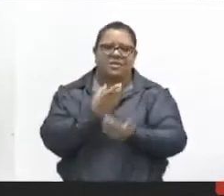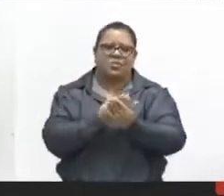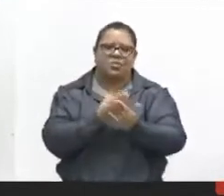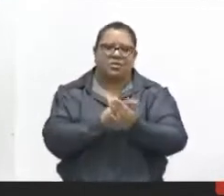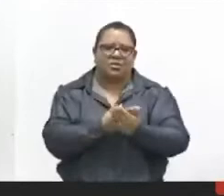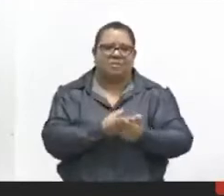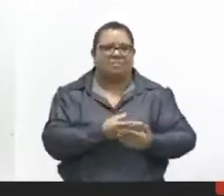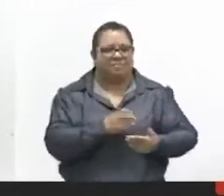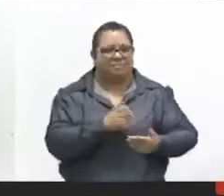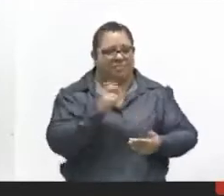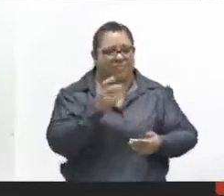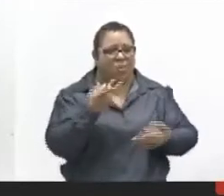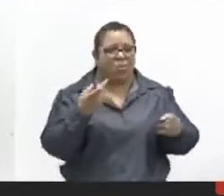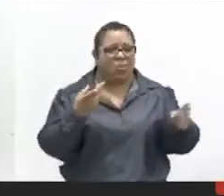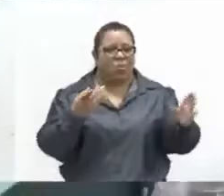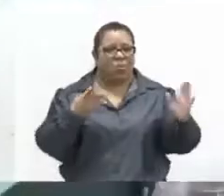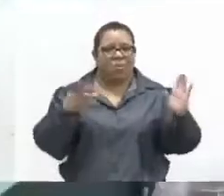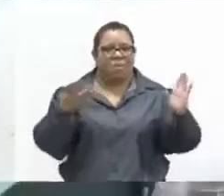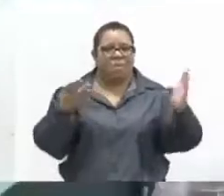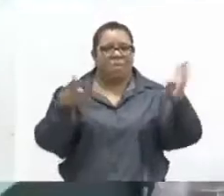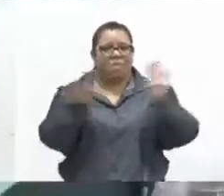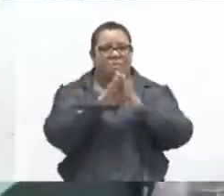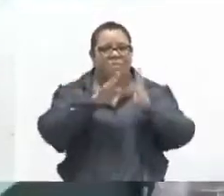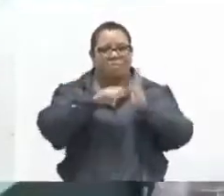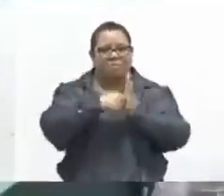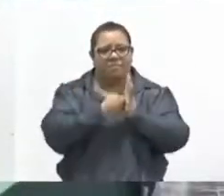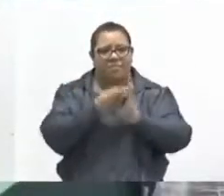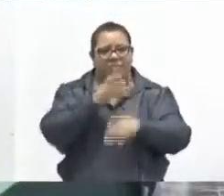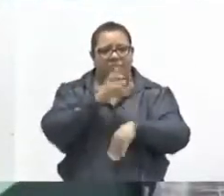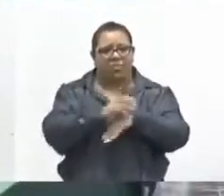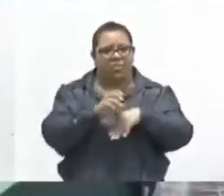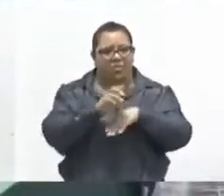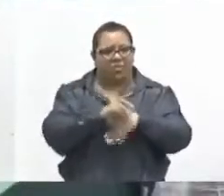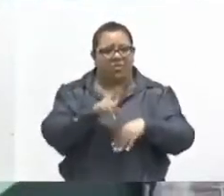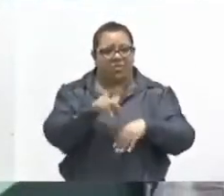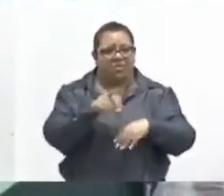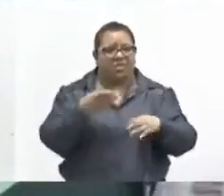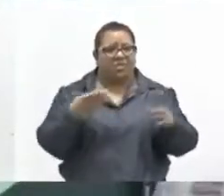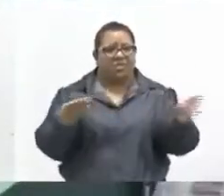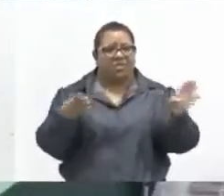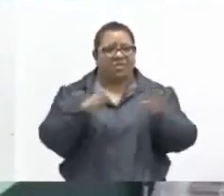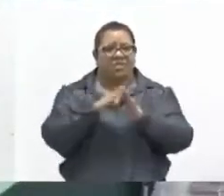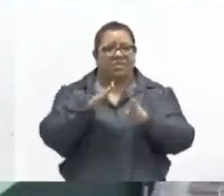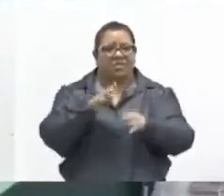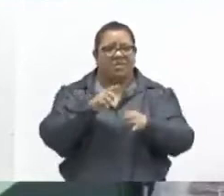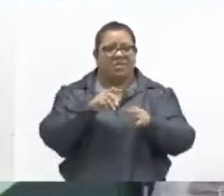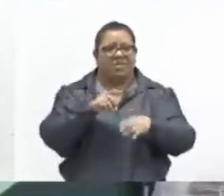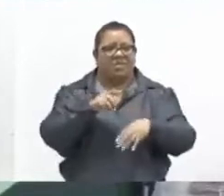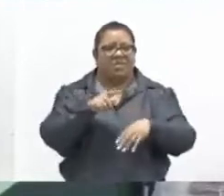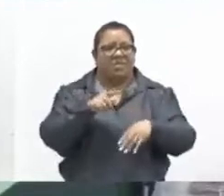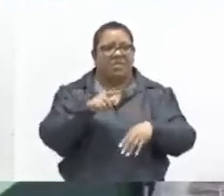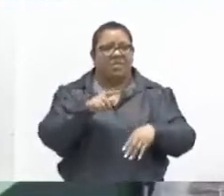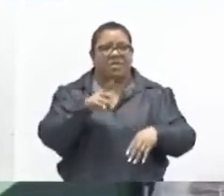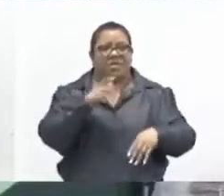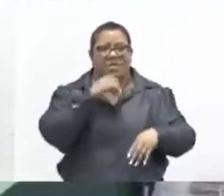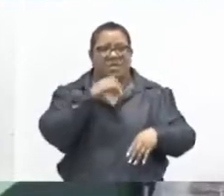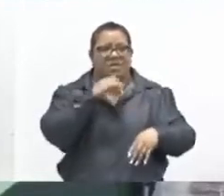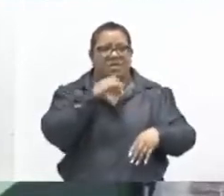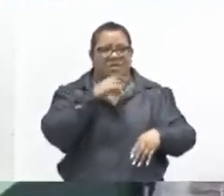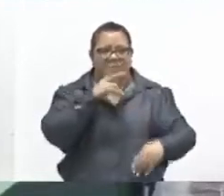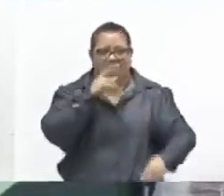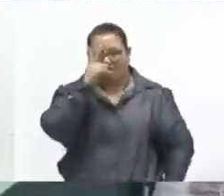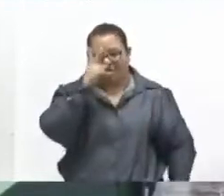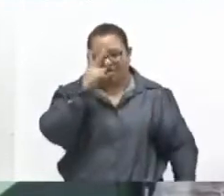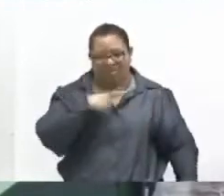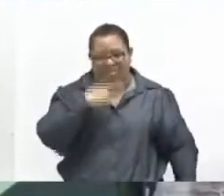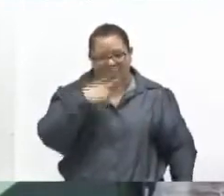ainda, ou tranca os seus cursos. E aí a gente sempre fala isso, o estudante que tranca o curso e desiste, ele não está tirando a vaga de outro estudante, ele está tirando a sua